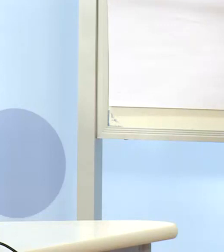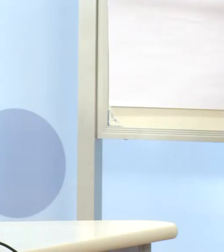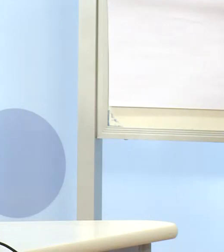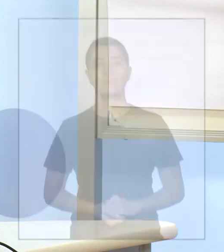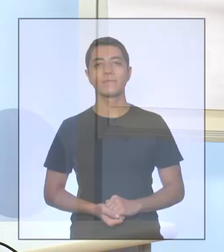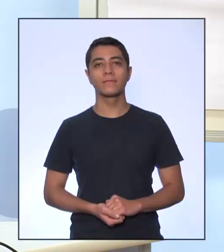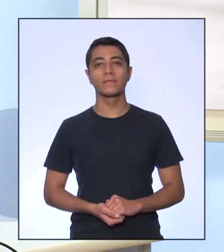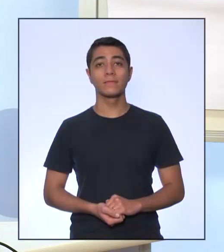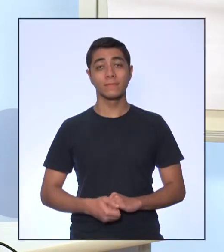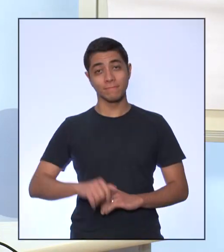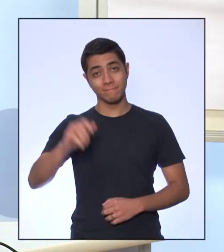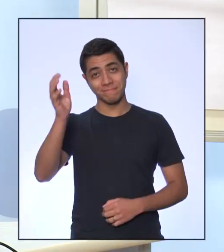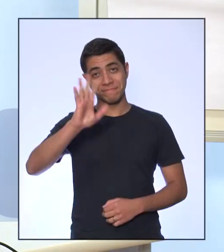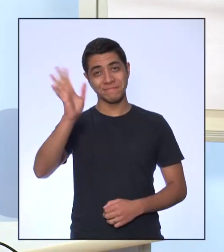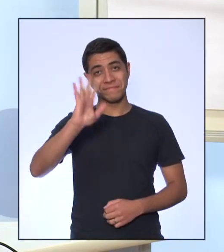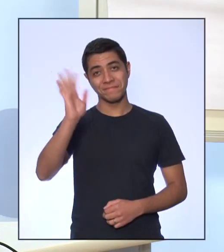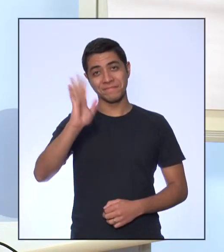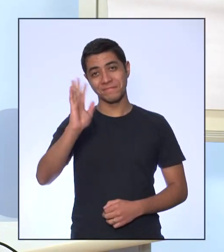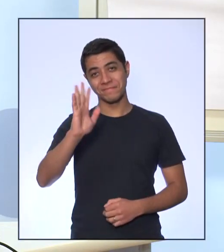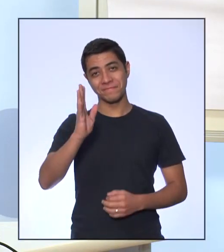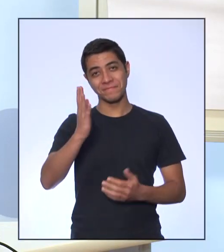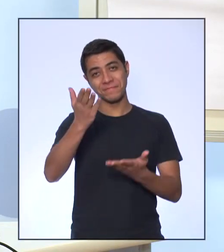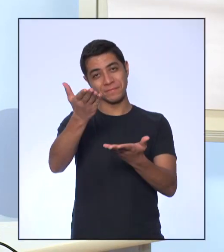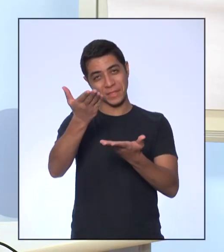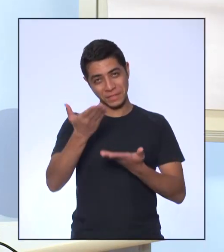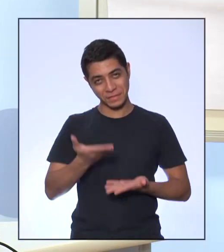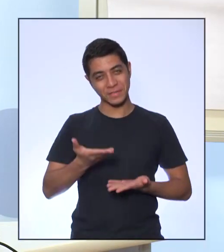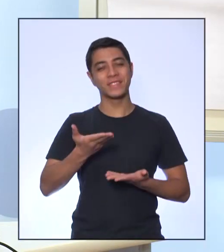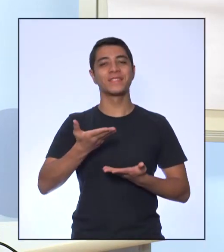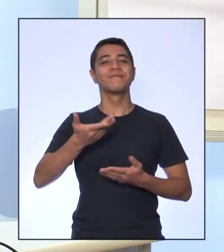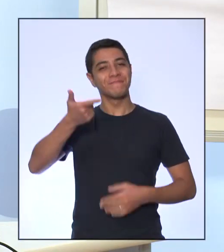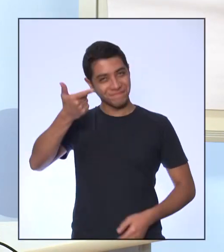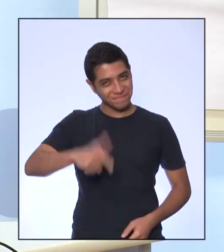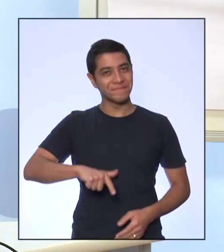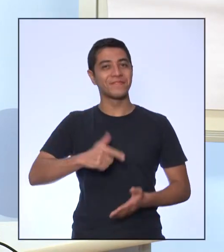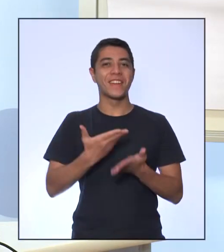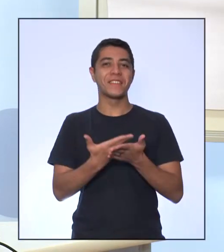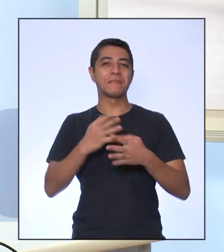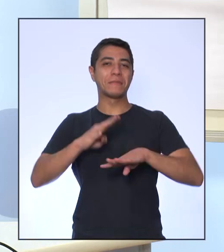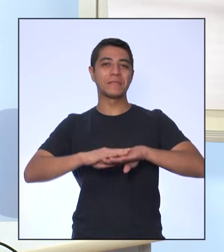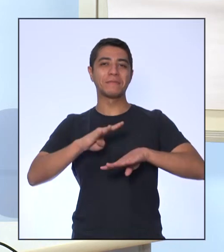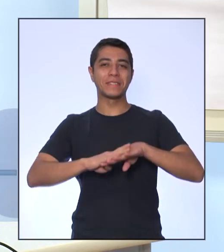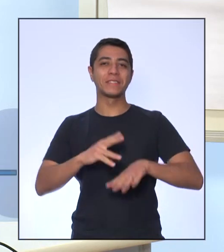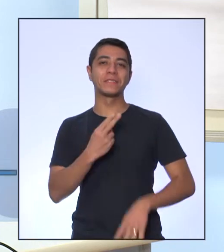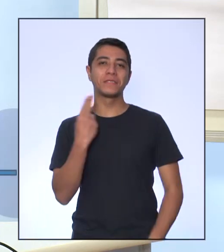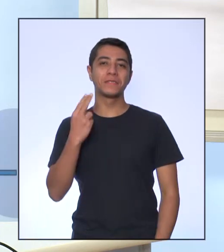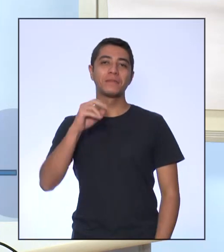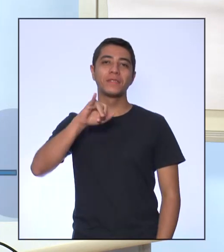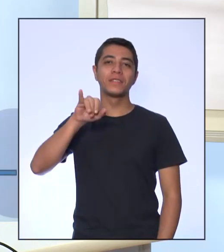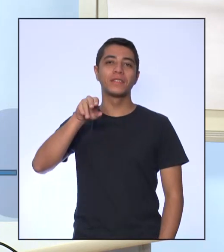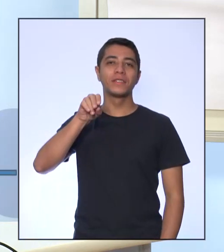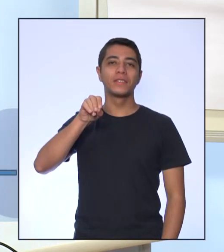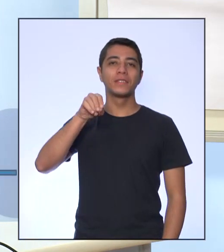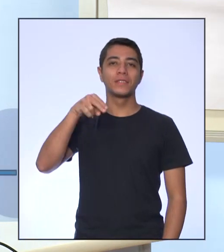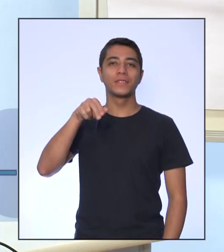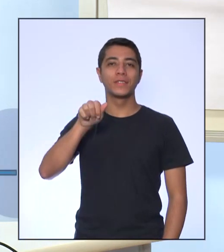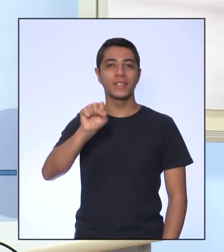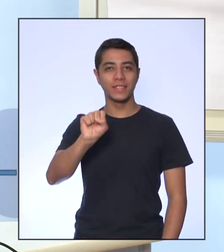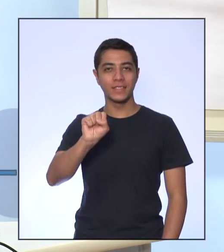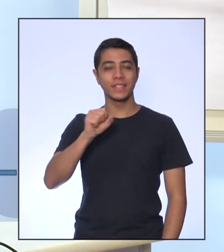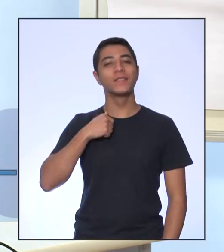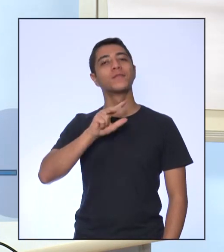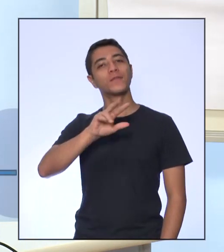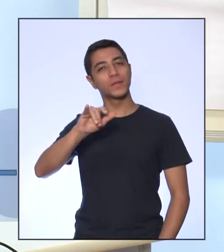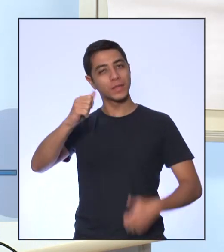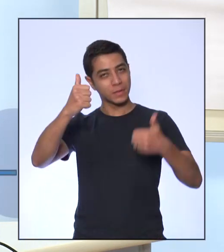olá sejam todos bem-vindos a mais uma hora de matemática meu nome é jonas e eu vou apresentar para vocês um